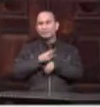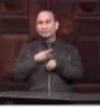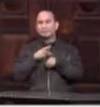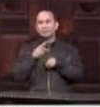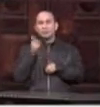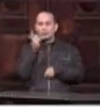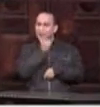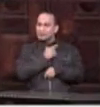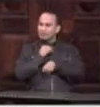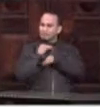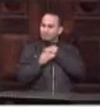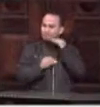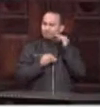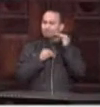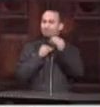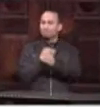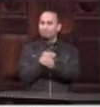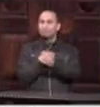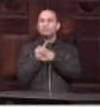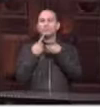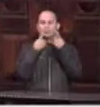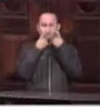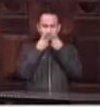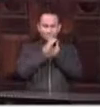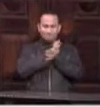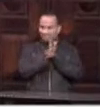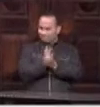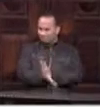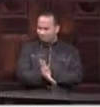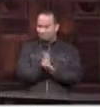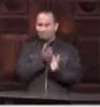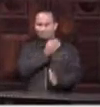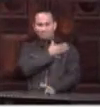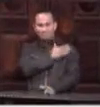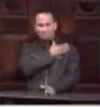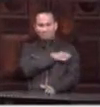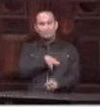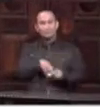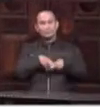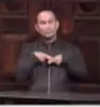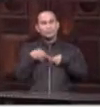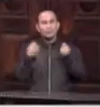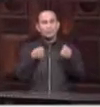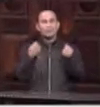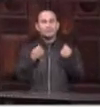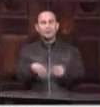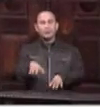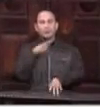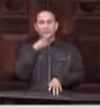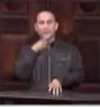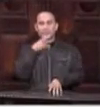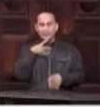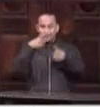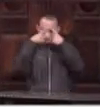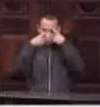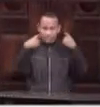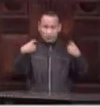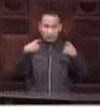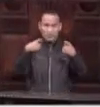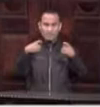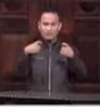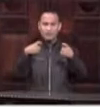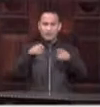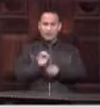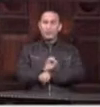consiga superar a chaga do racismo. E, para isso, reconhecer as violências do Estado e